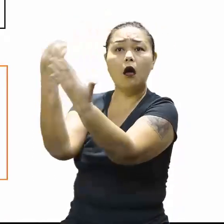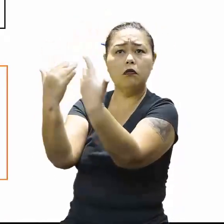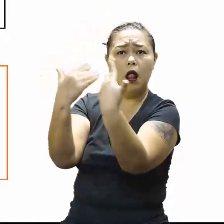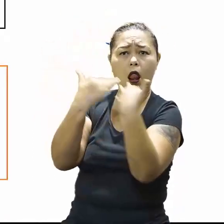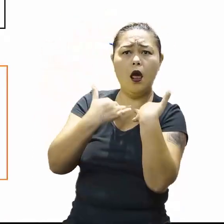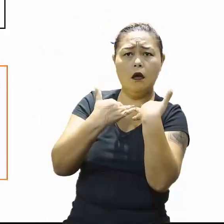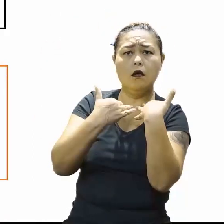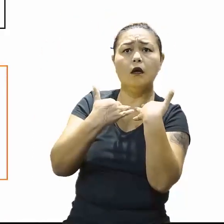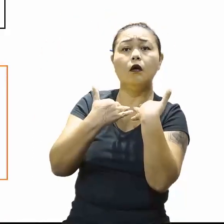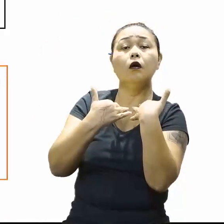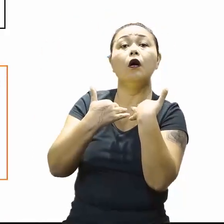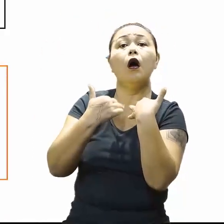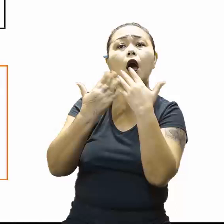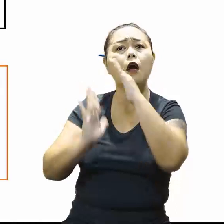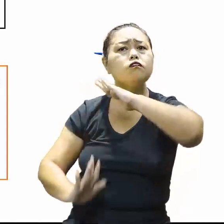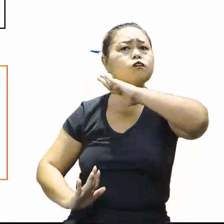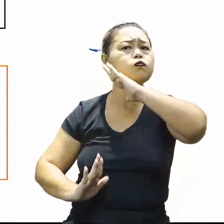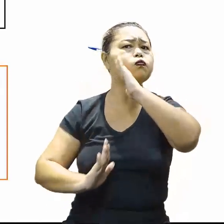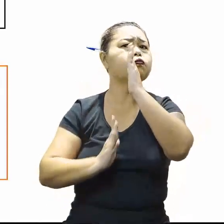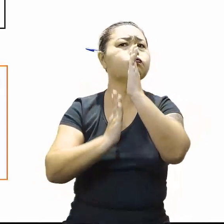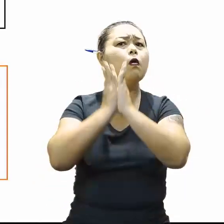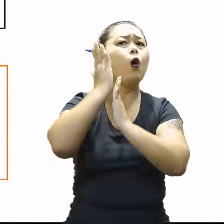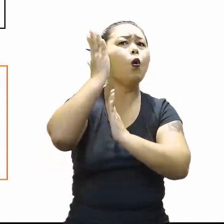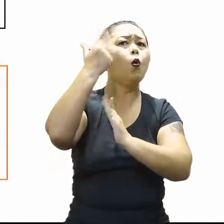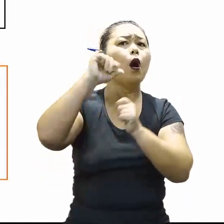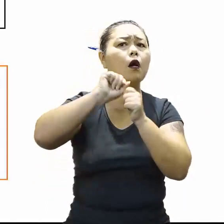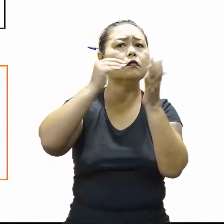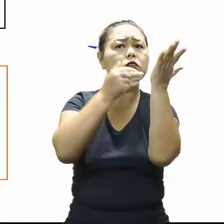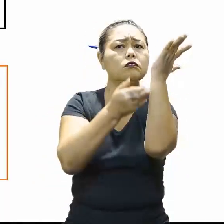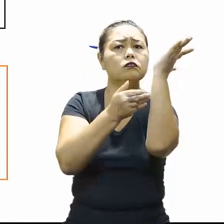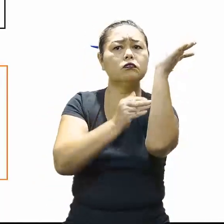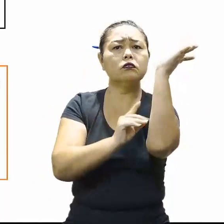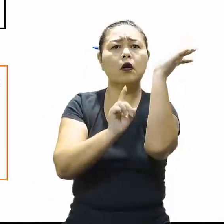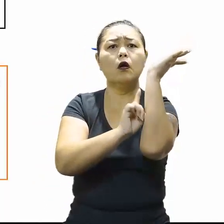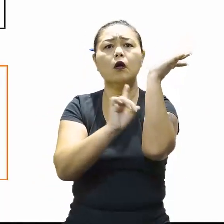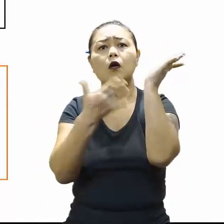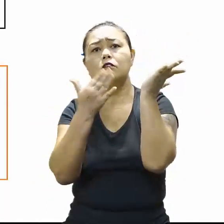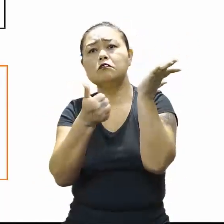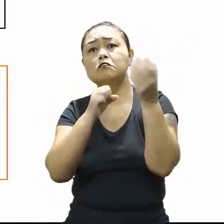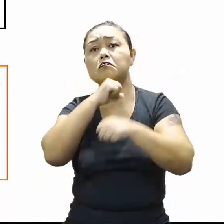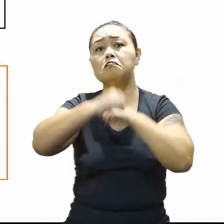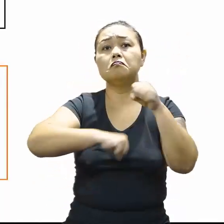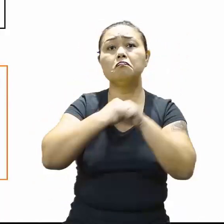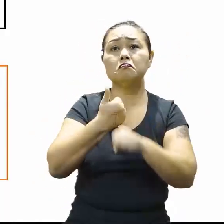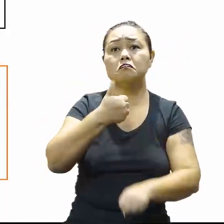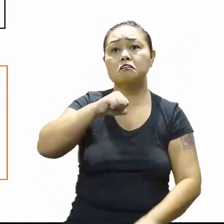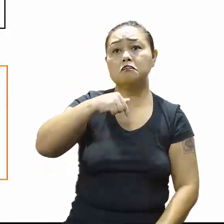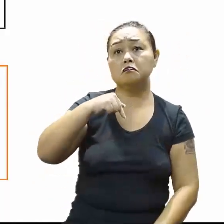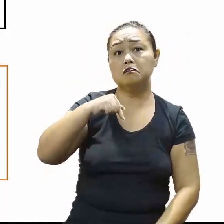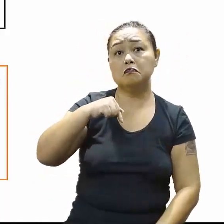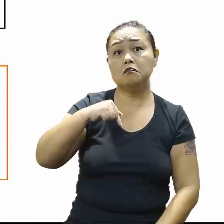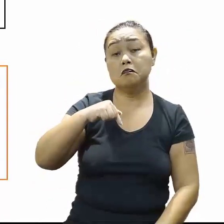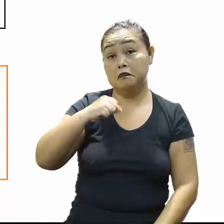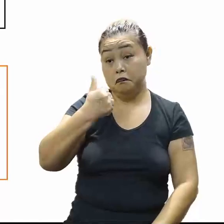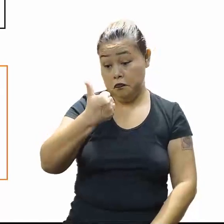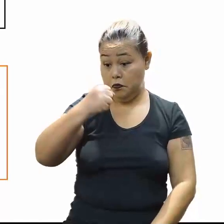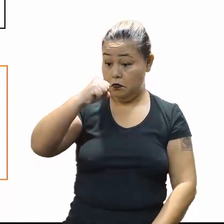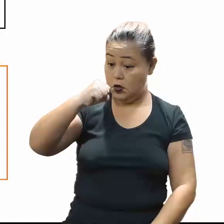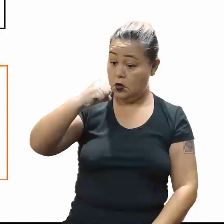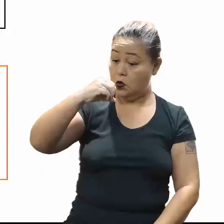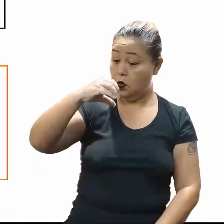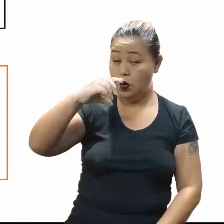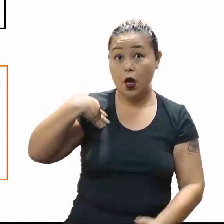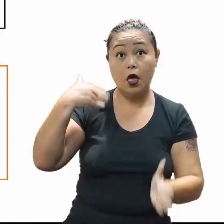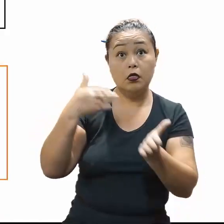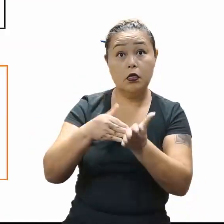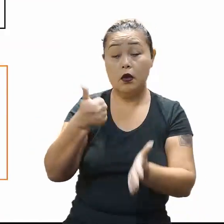borracha, e o auge da borracha vai se dar entre 1880 a 1915. Por isso que eu estou falando para vocês que